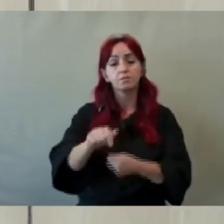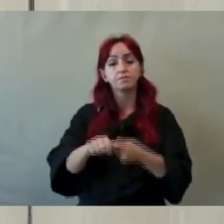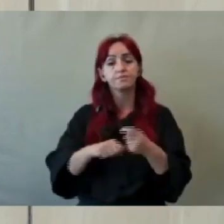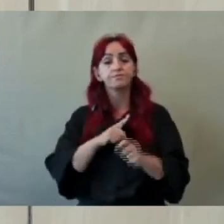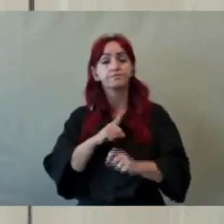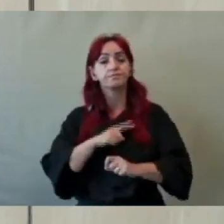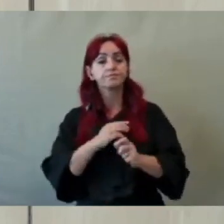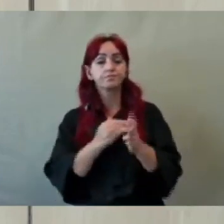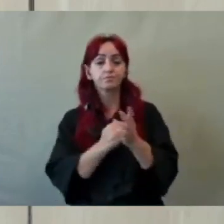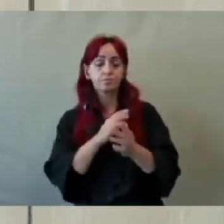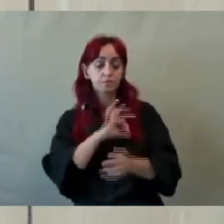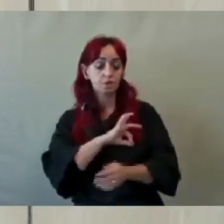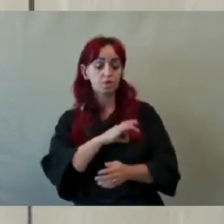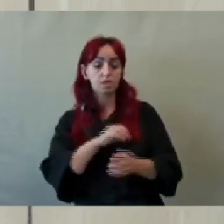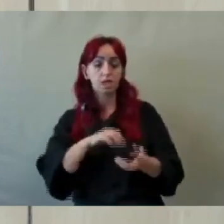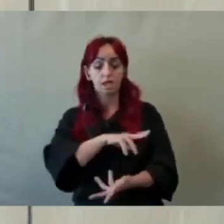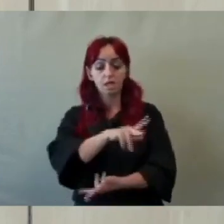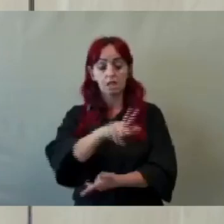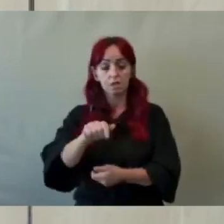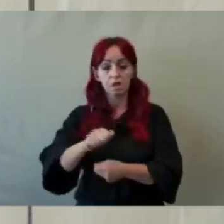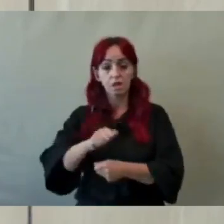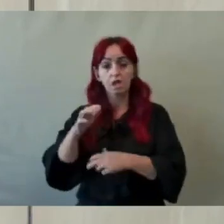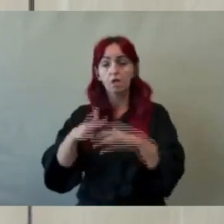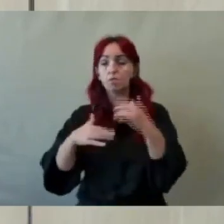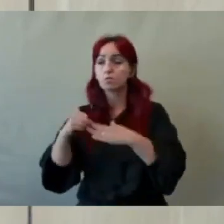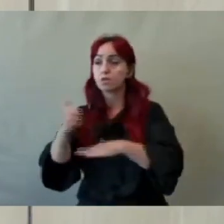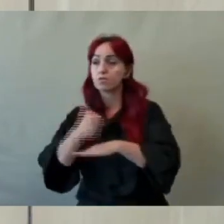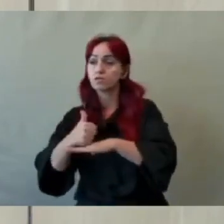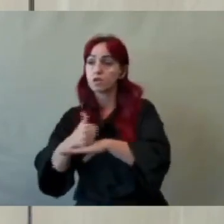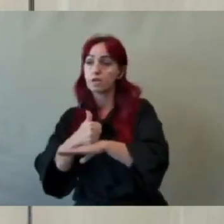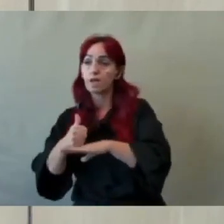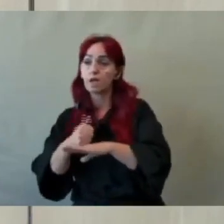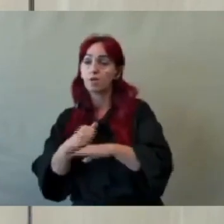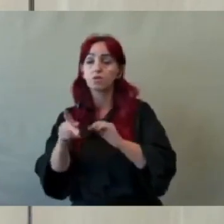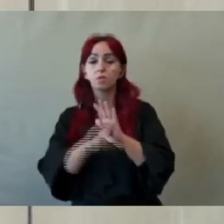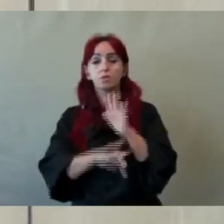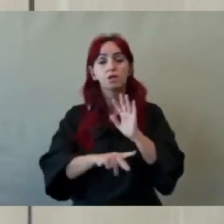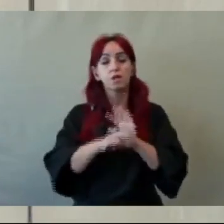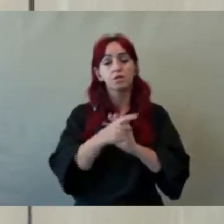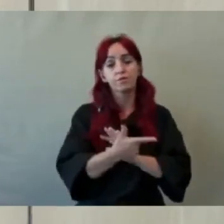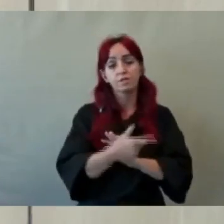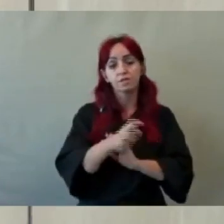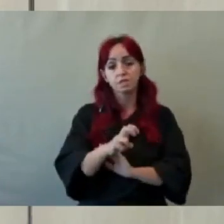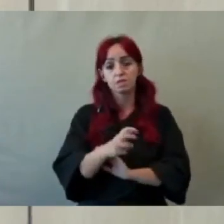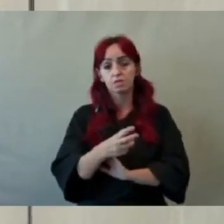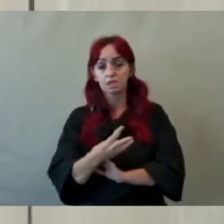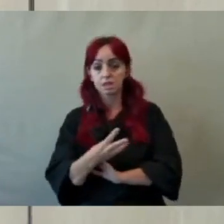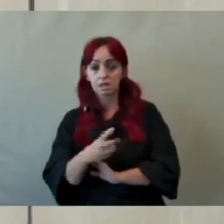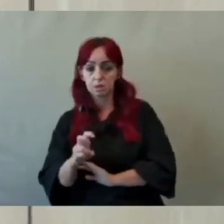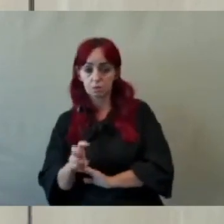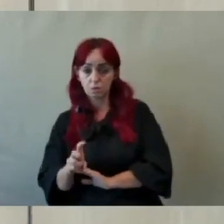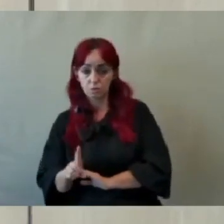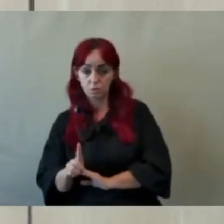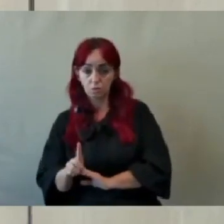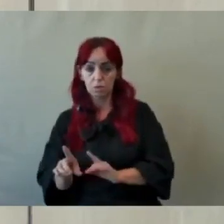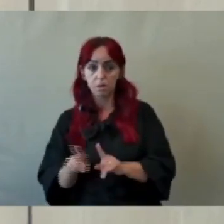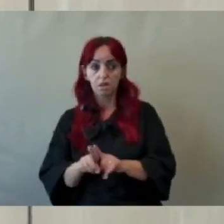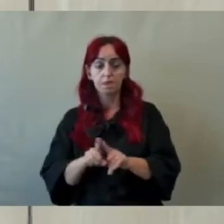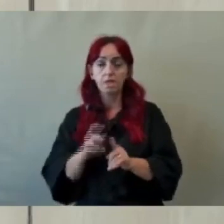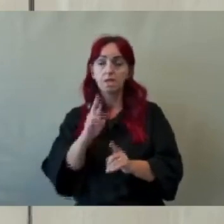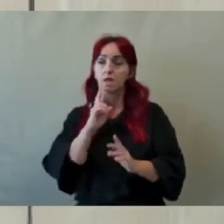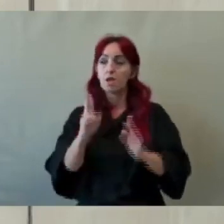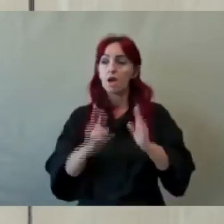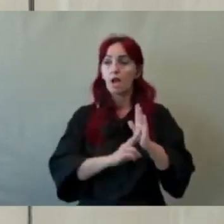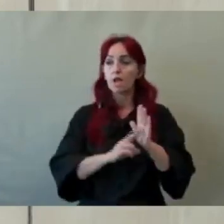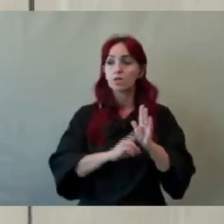dos profissionais não docentes, que é o projeto 2531, o relator, o deputado do PDT, o Edivan Alencar.